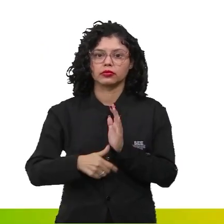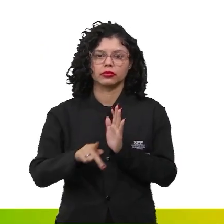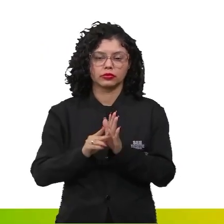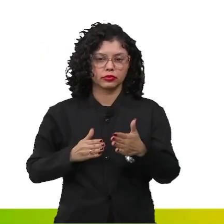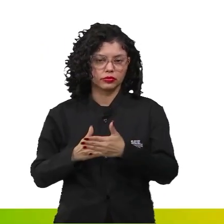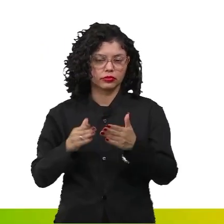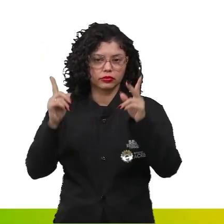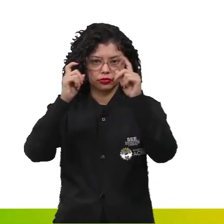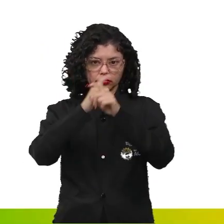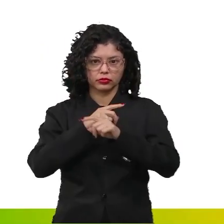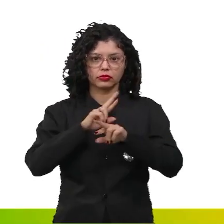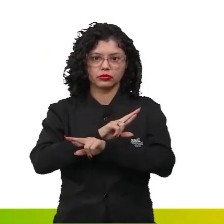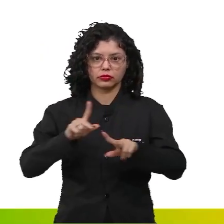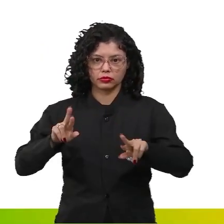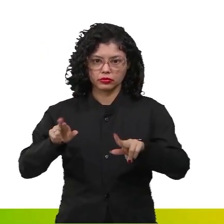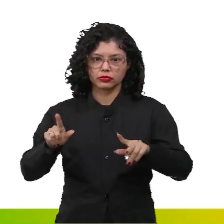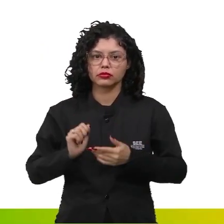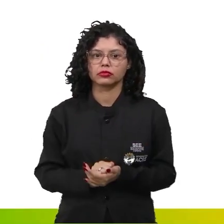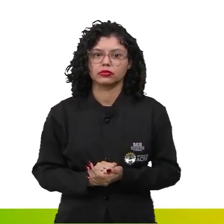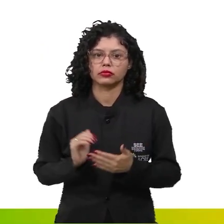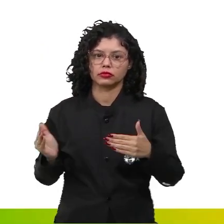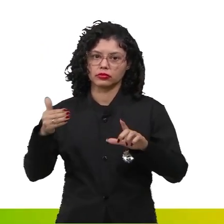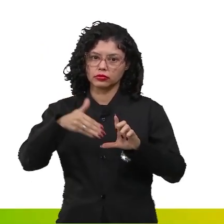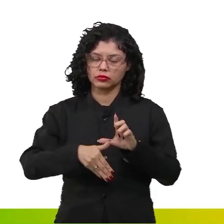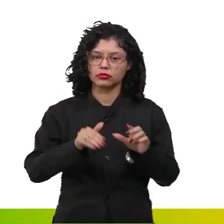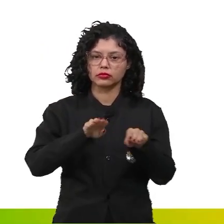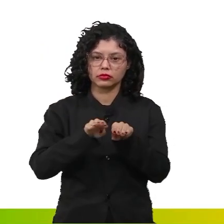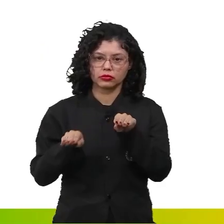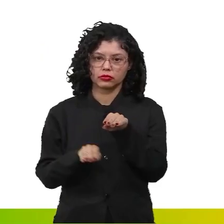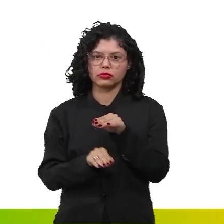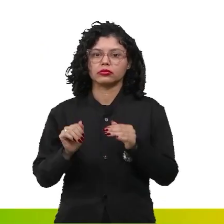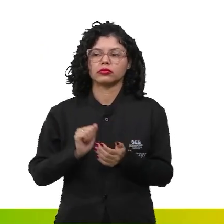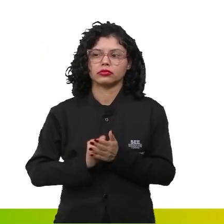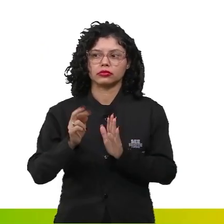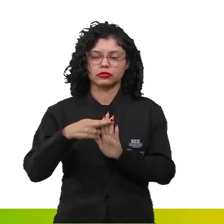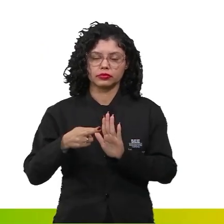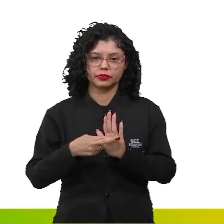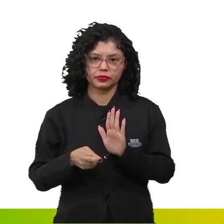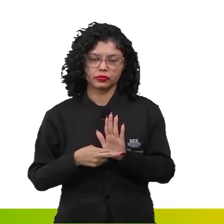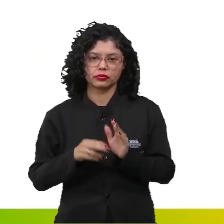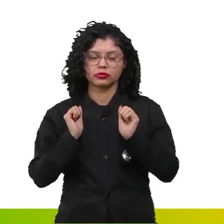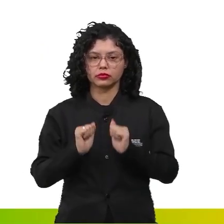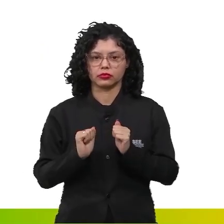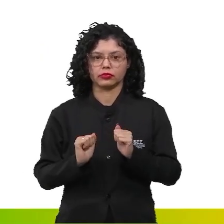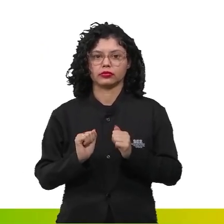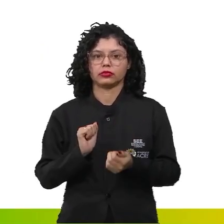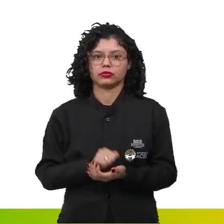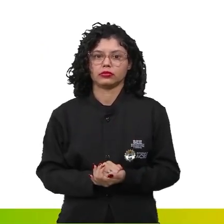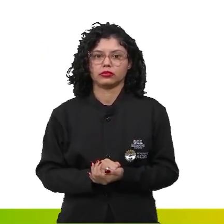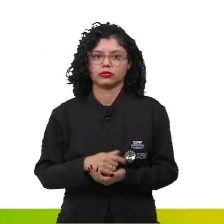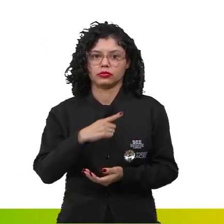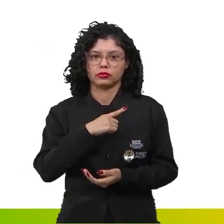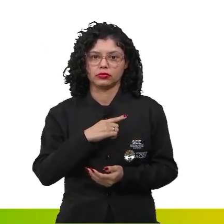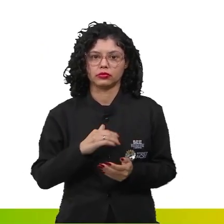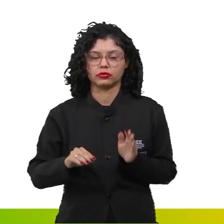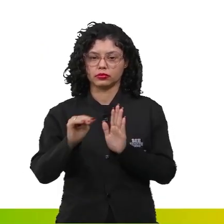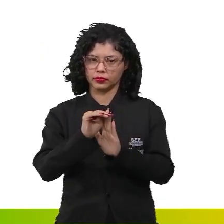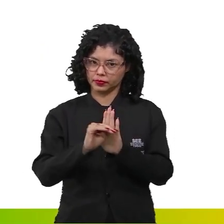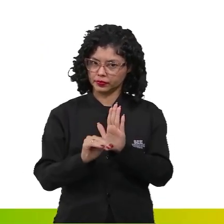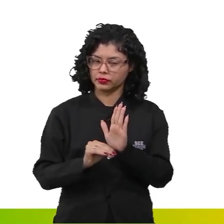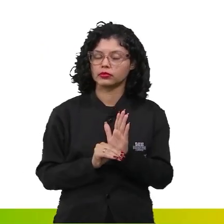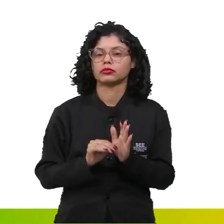de conflito, tem o acesso que às vezes é desigual, as regras e linguagens que podem ser excludentes, temos os princípios,